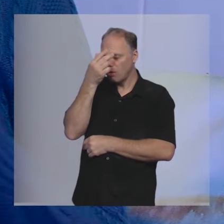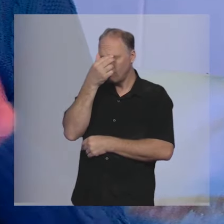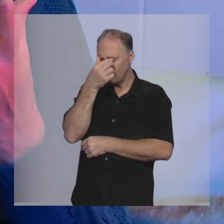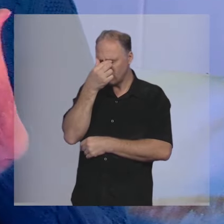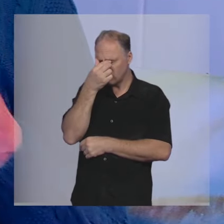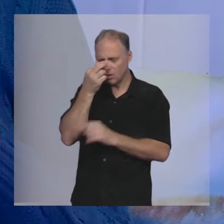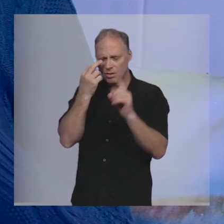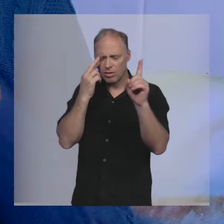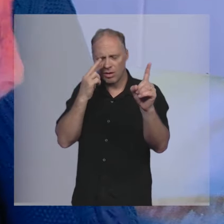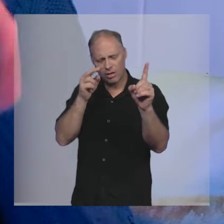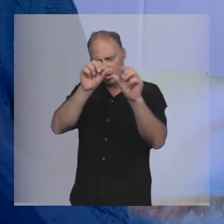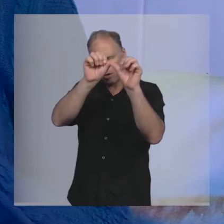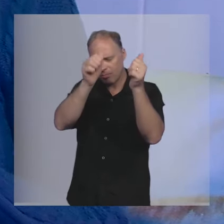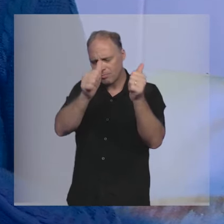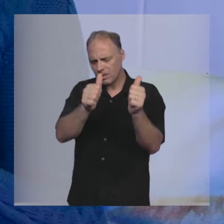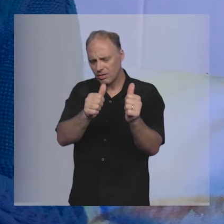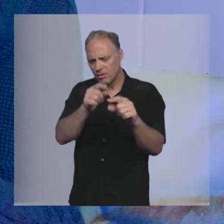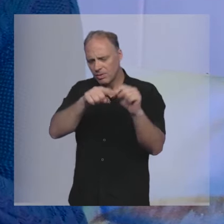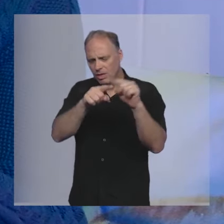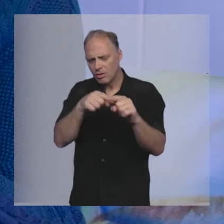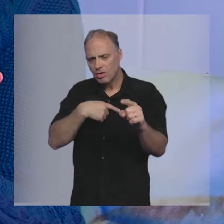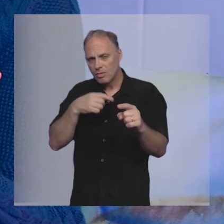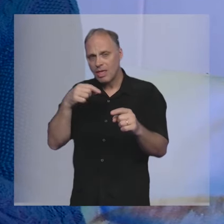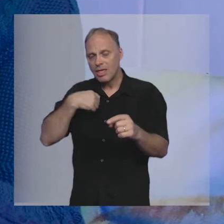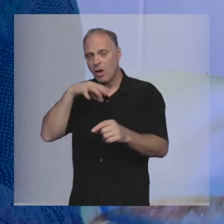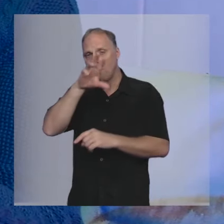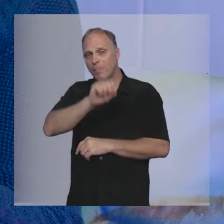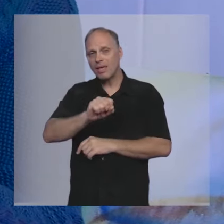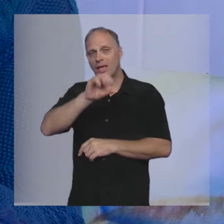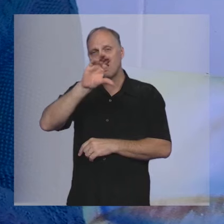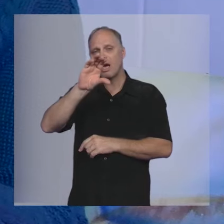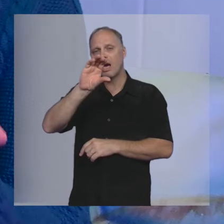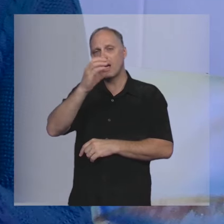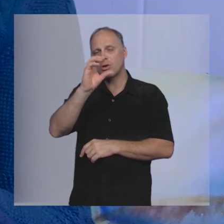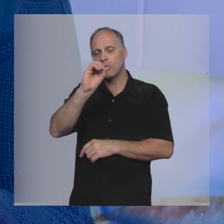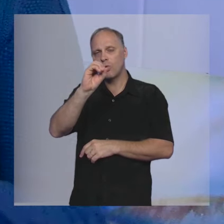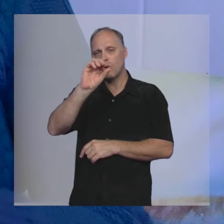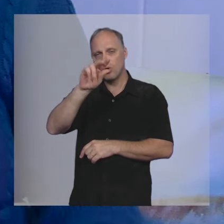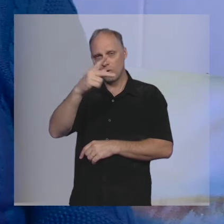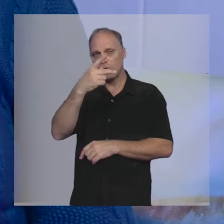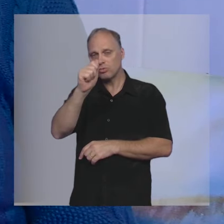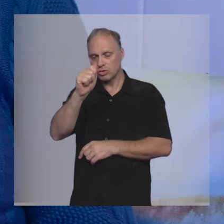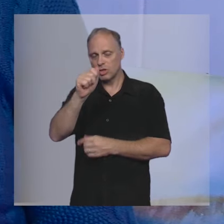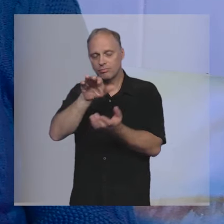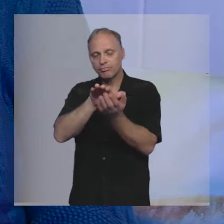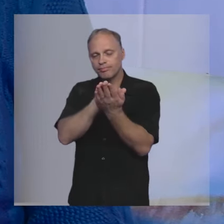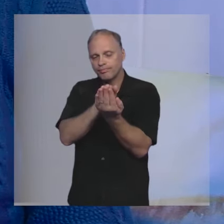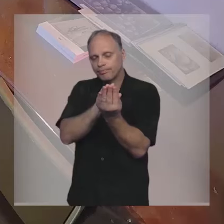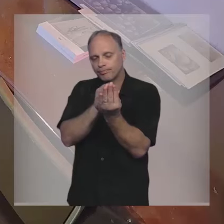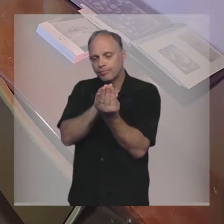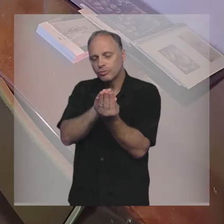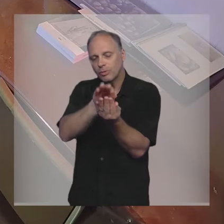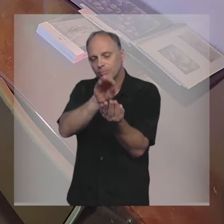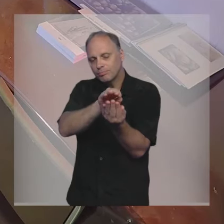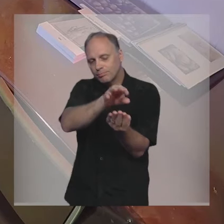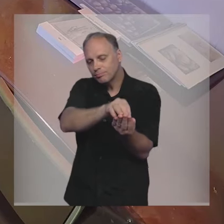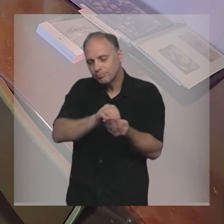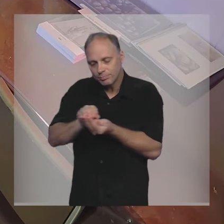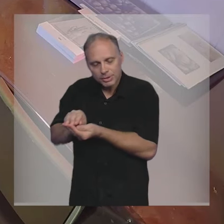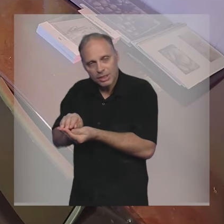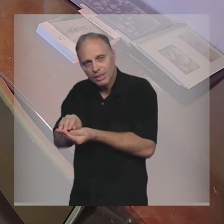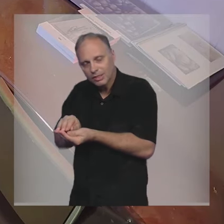sentir esse objeto. Eu peguei uma concha bivalva, daquelas que abrem assim, tinha umas cracas em cima. Só